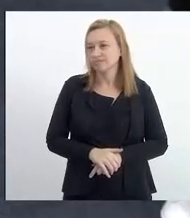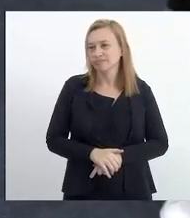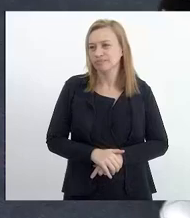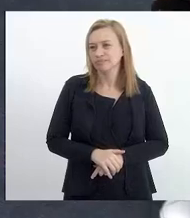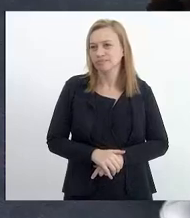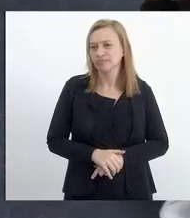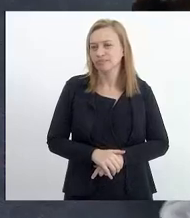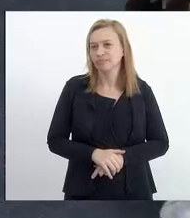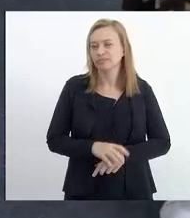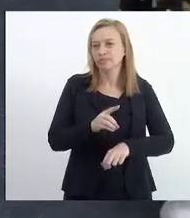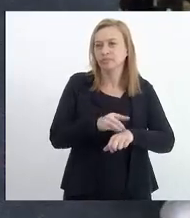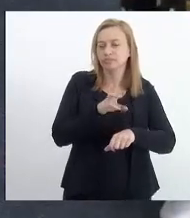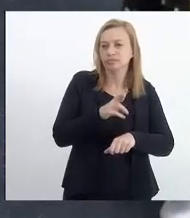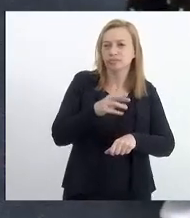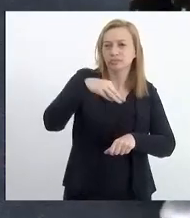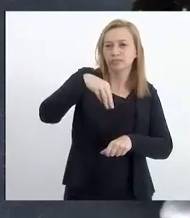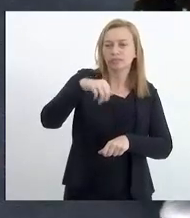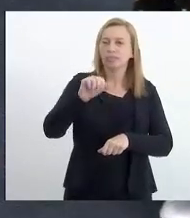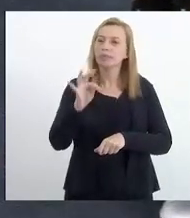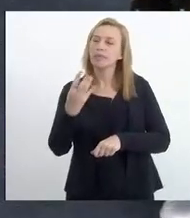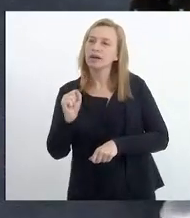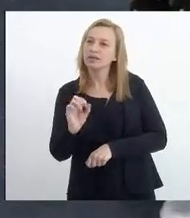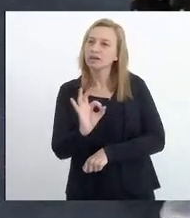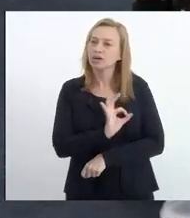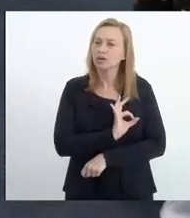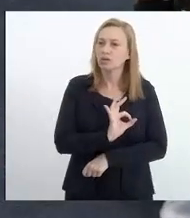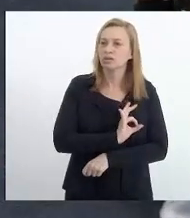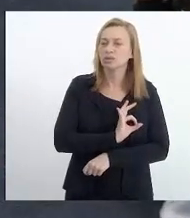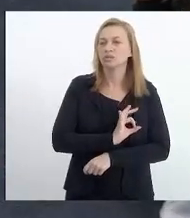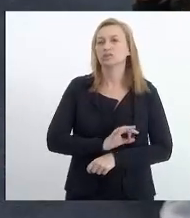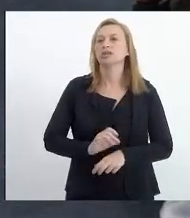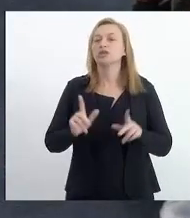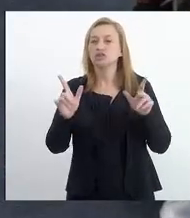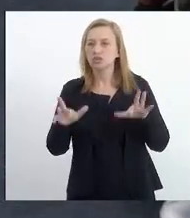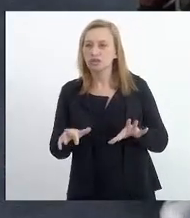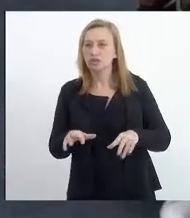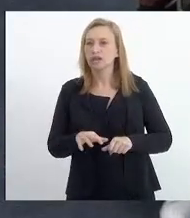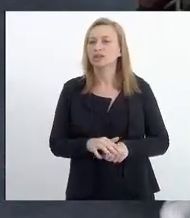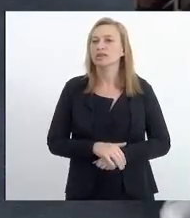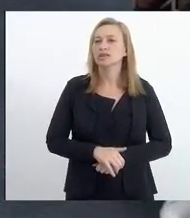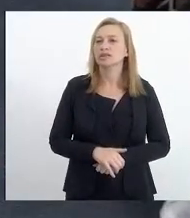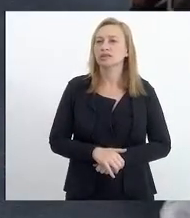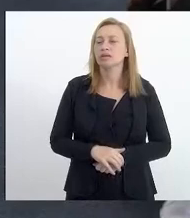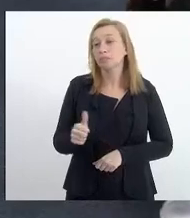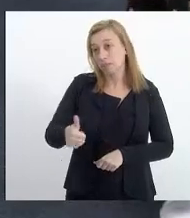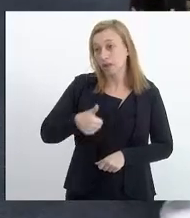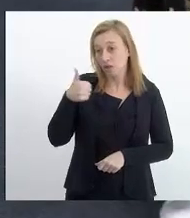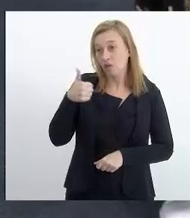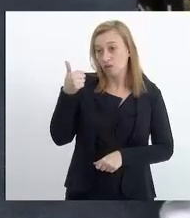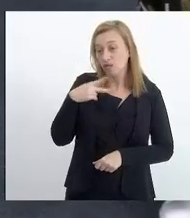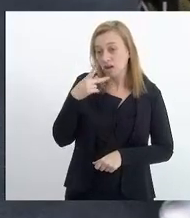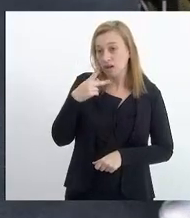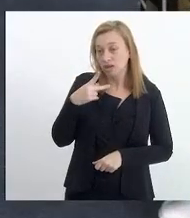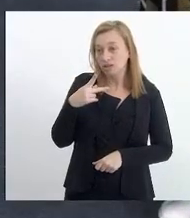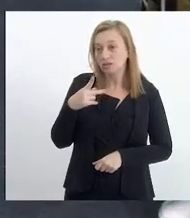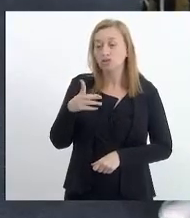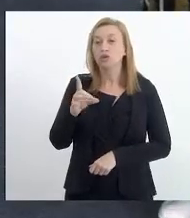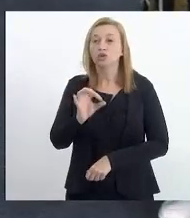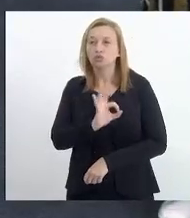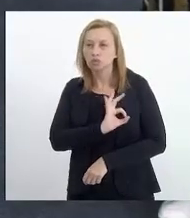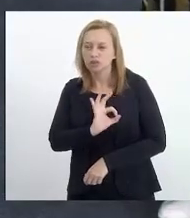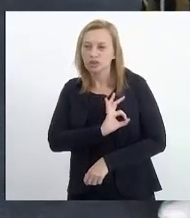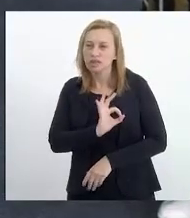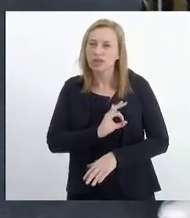houve uma diferença, né, doutora Marta Rocha, Márcio Galberto, houve uma diferença, uma diferenciação, melhor dizendo, dos policiais